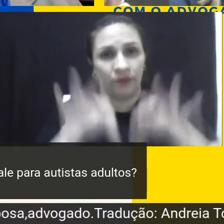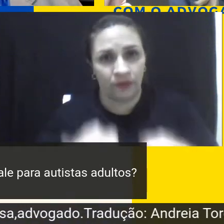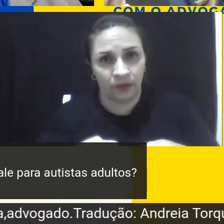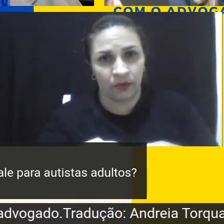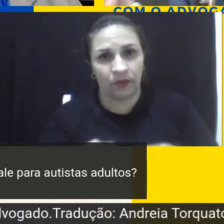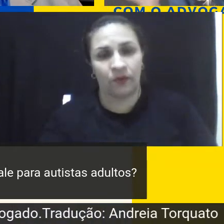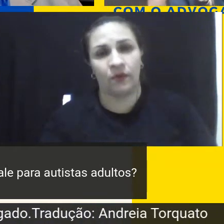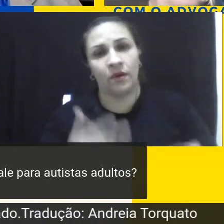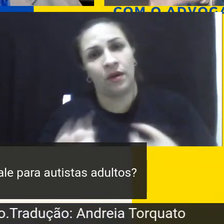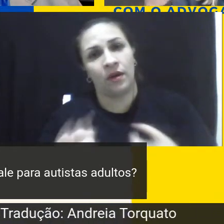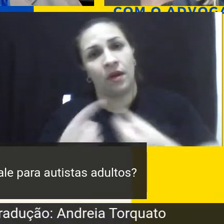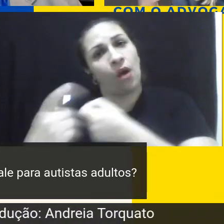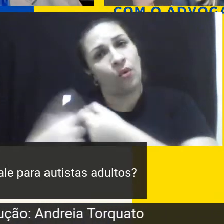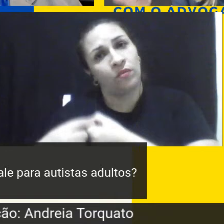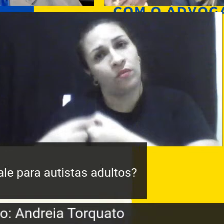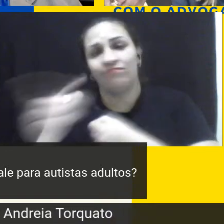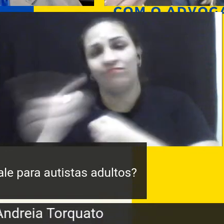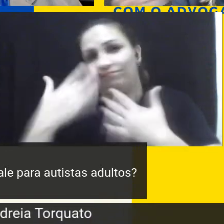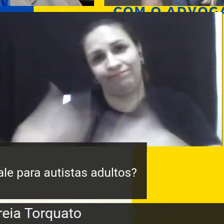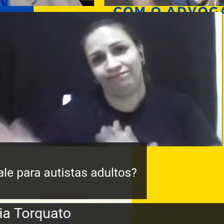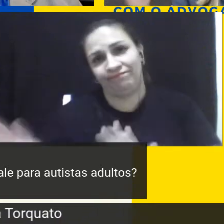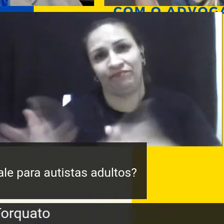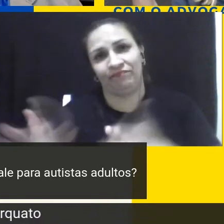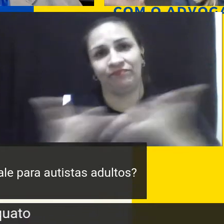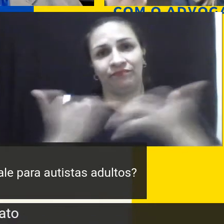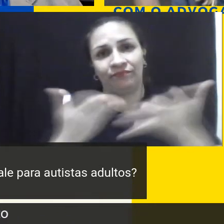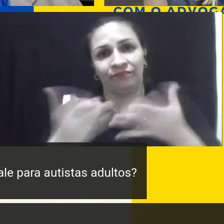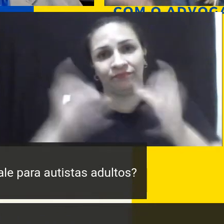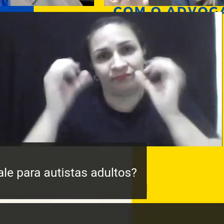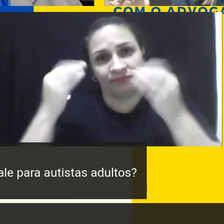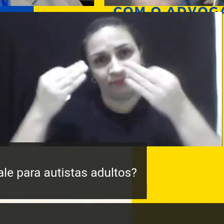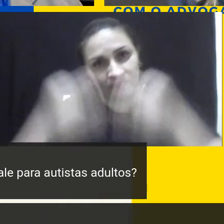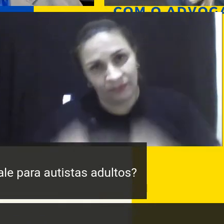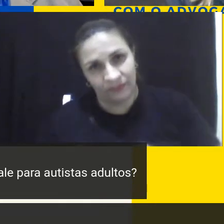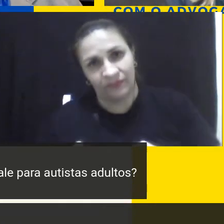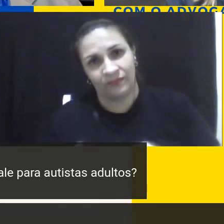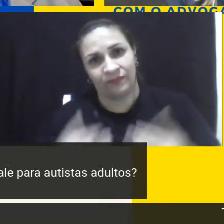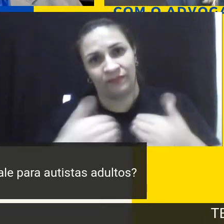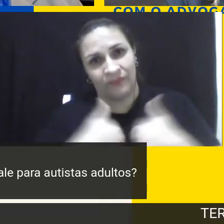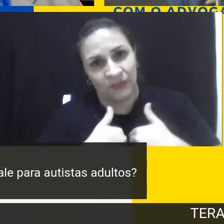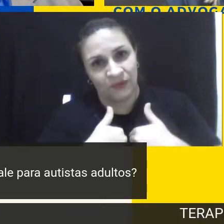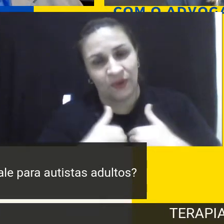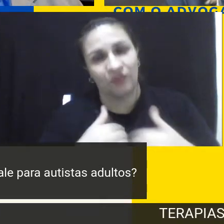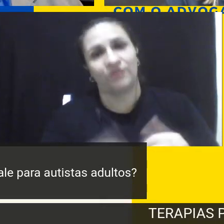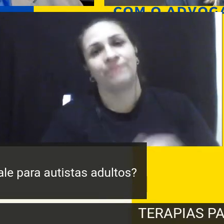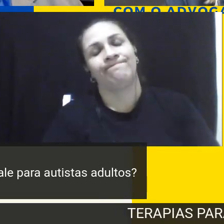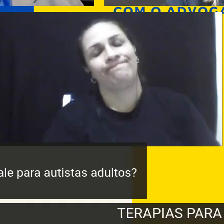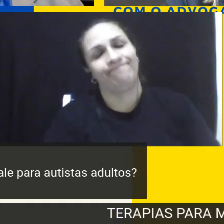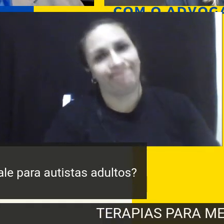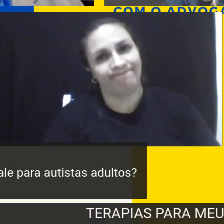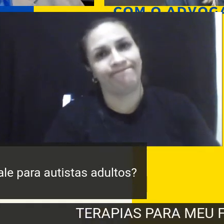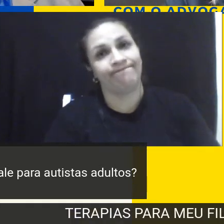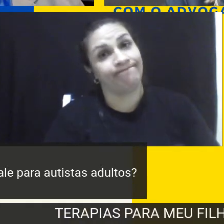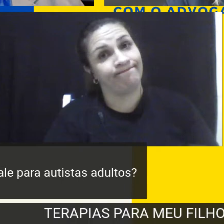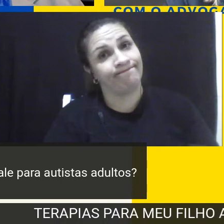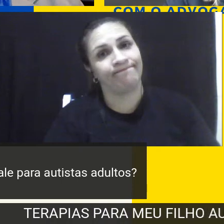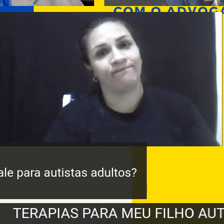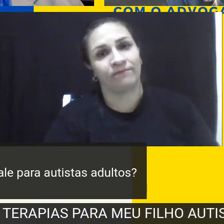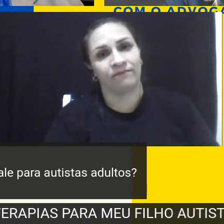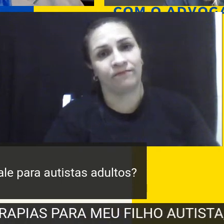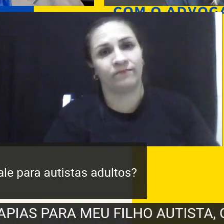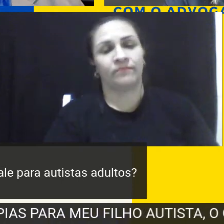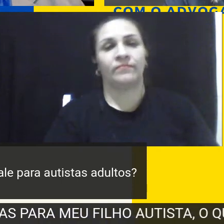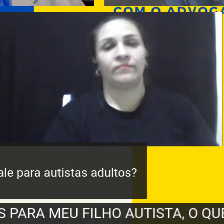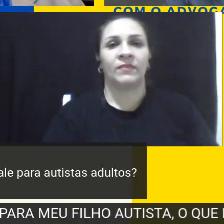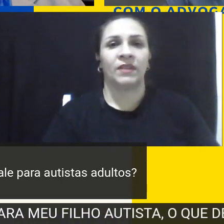com alguns que não tratam com dignidade o autista. Muito bem, eu tenho no meu